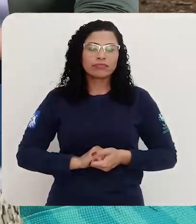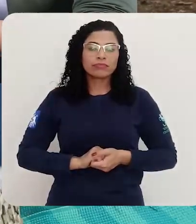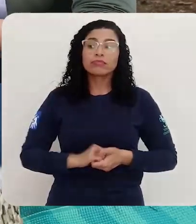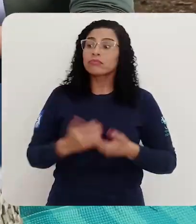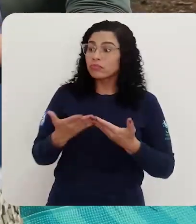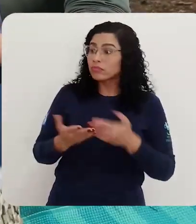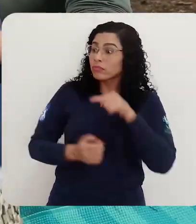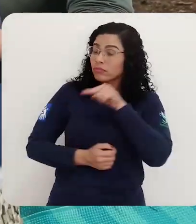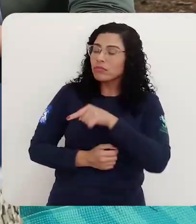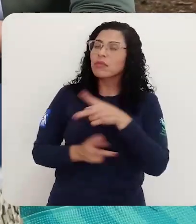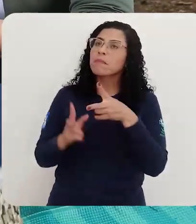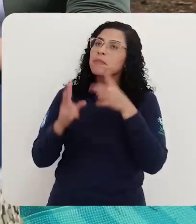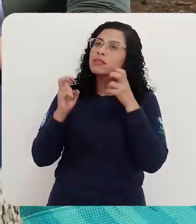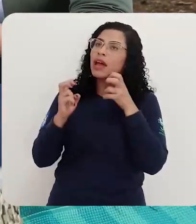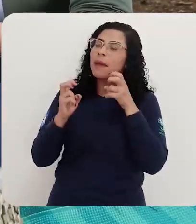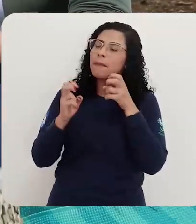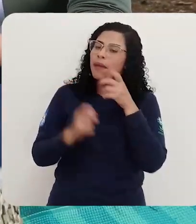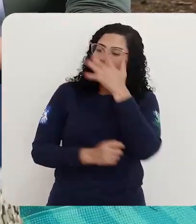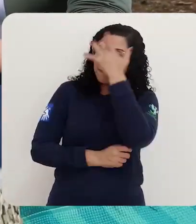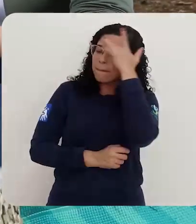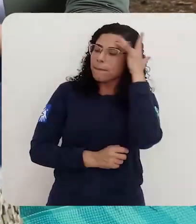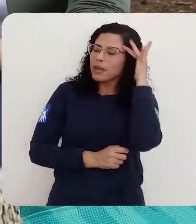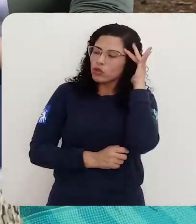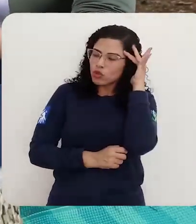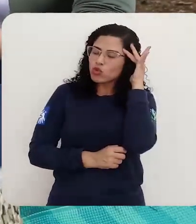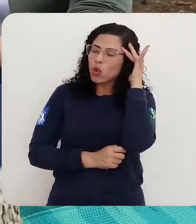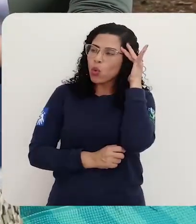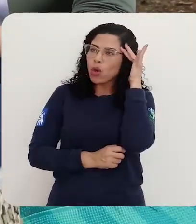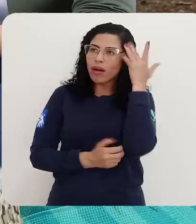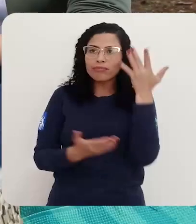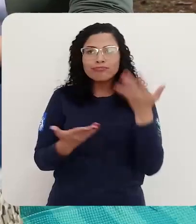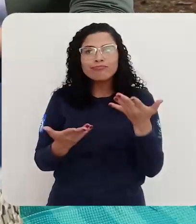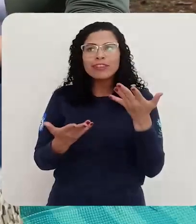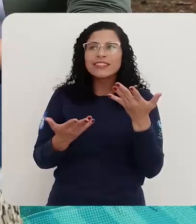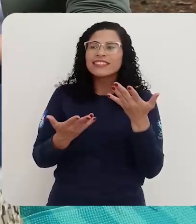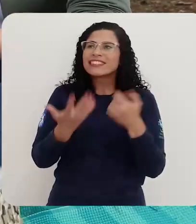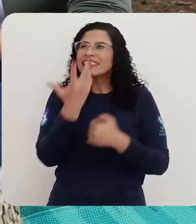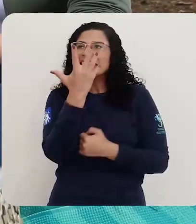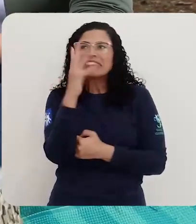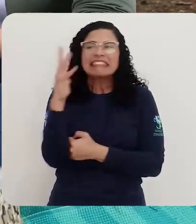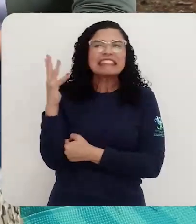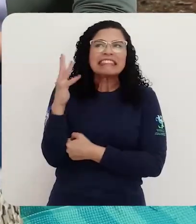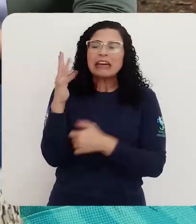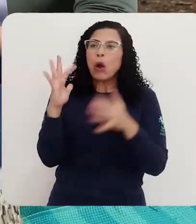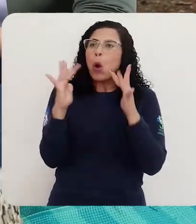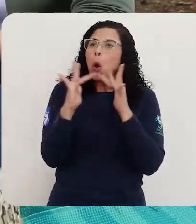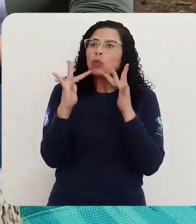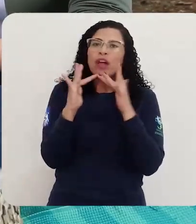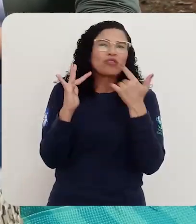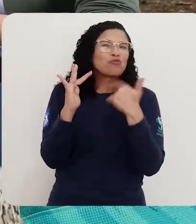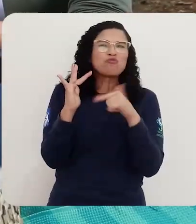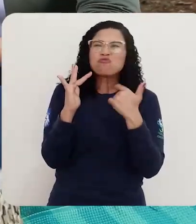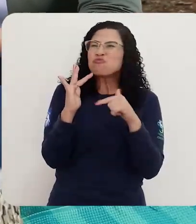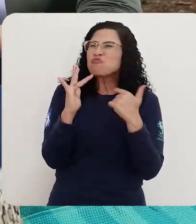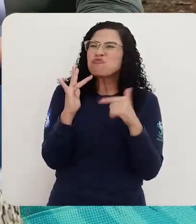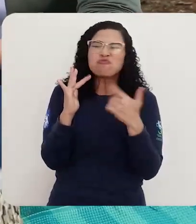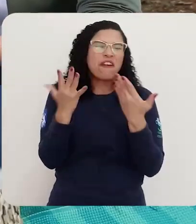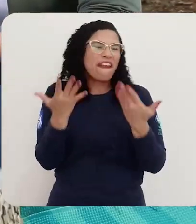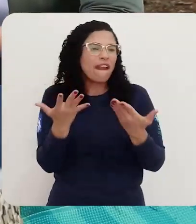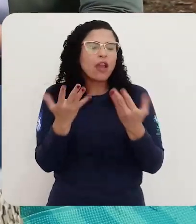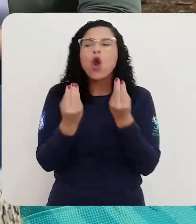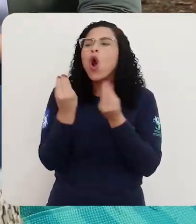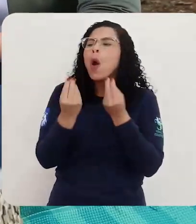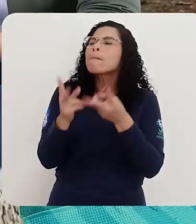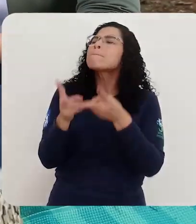você, no ambiente da cidade, você percebe que as pessoas também têm essa desassociação com a natureza? Como que você